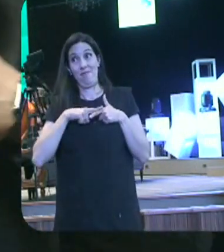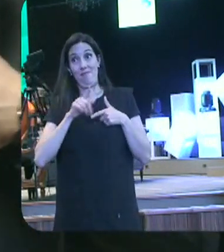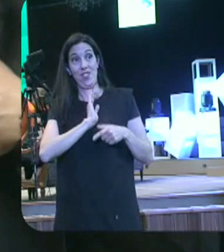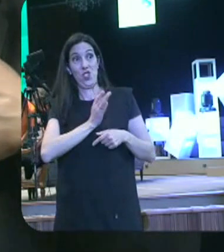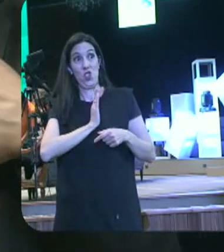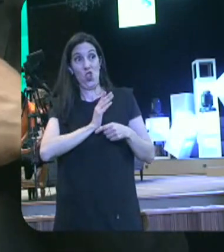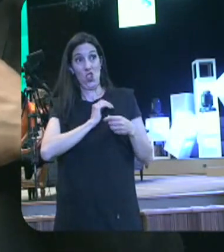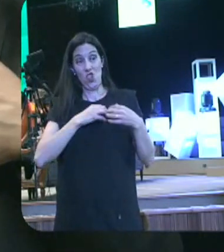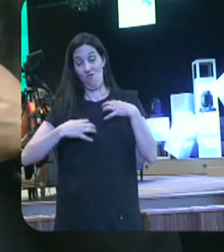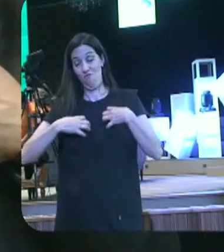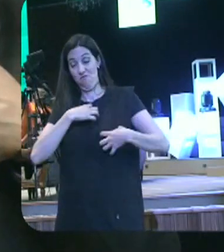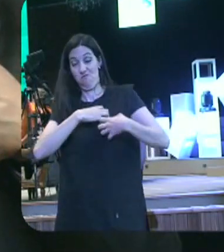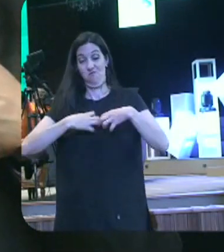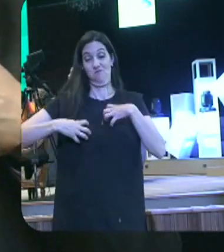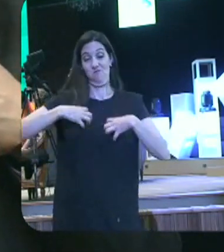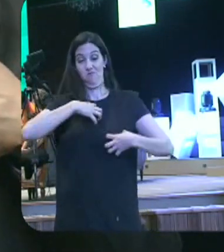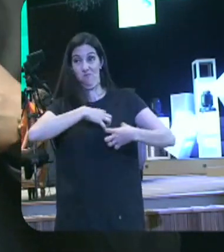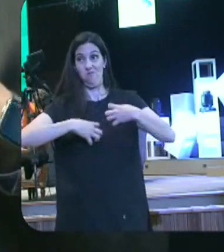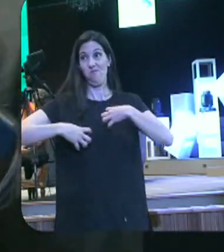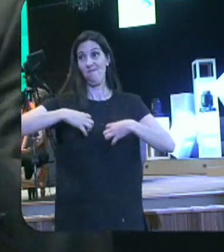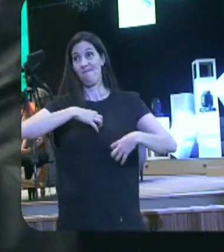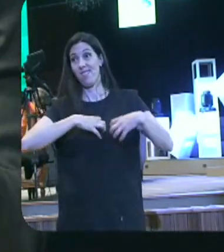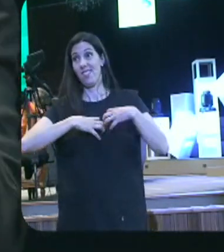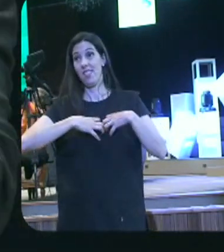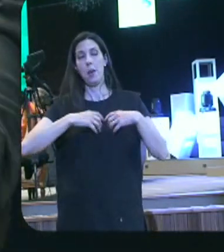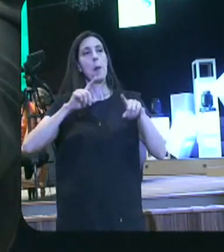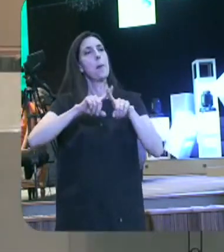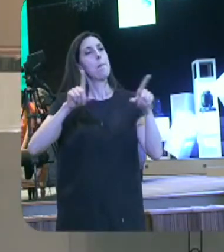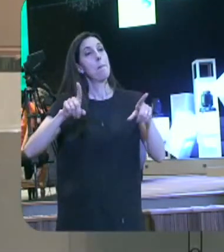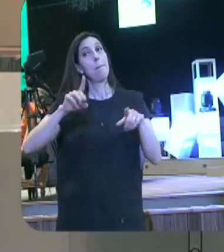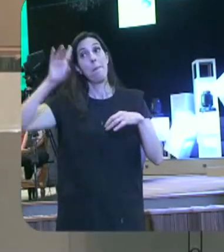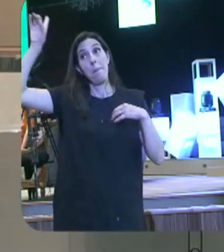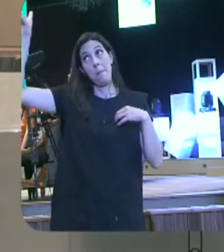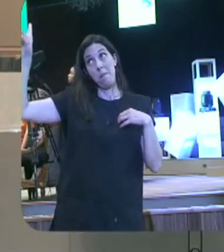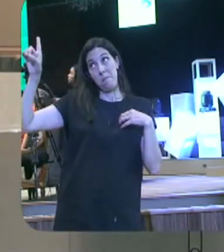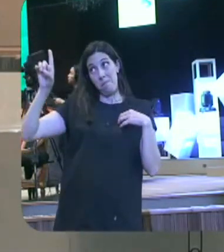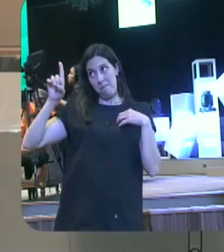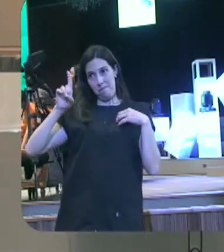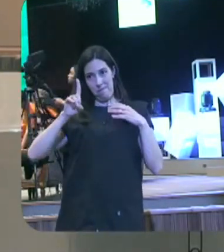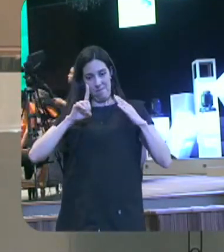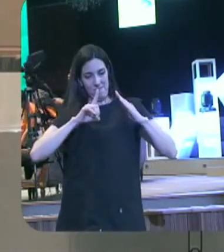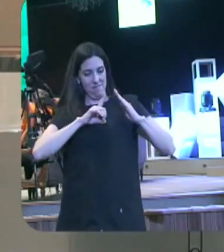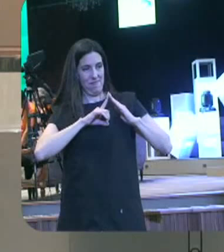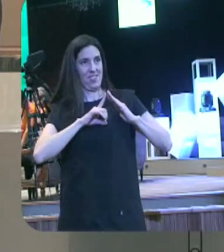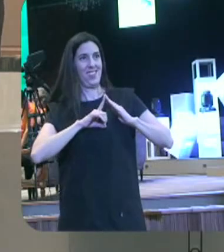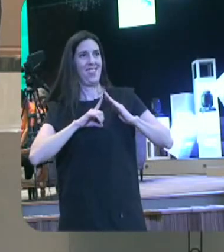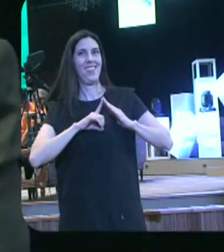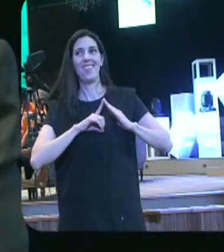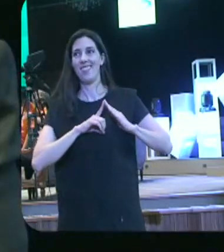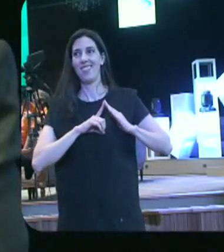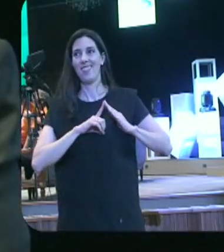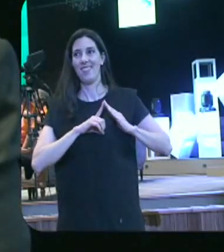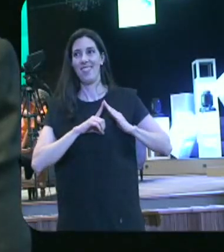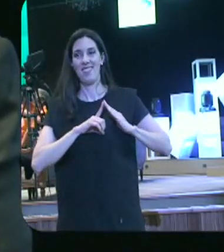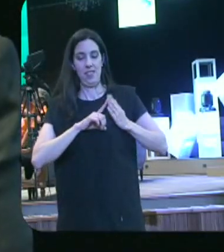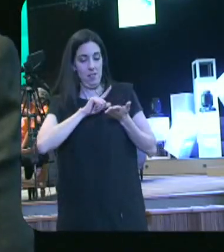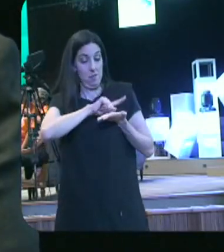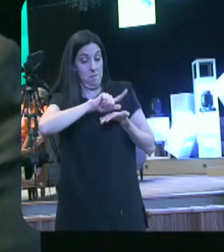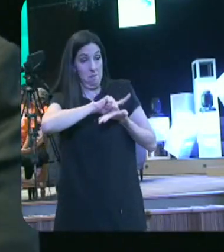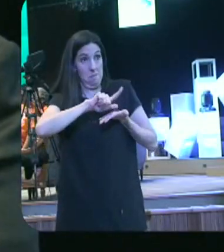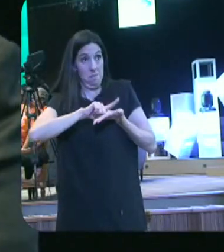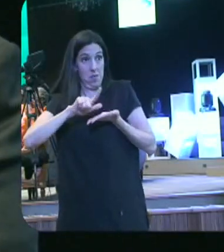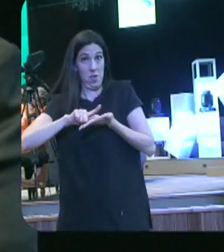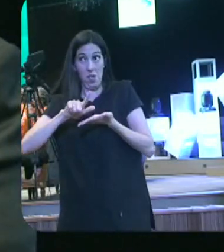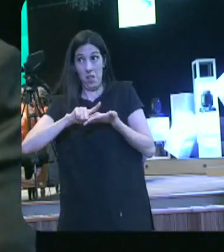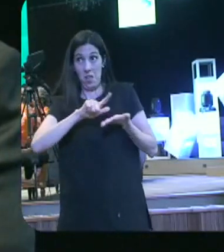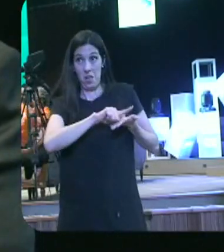Aqui dentro, ó. E primeiro o Senhor tem que entrar dentro do coração da gente para resolver a batalha.